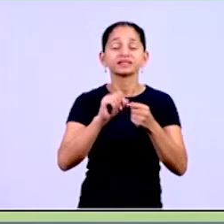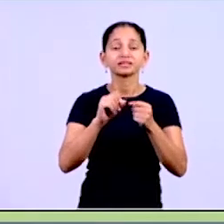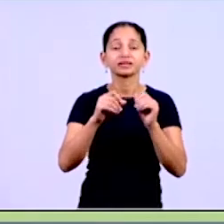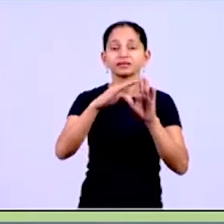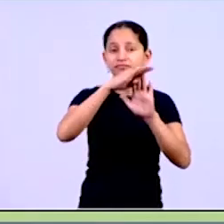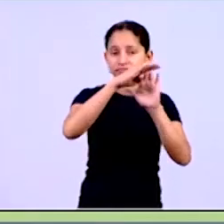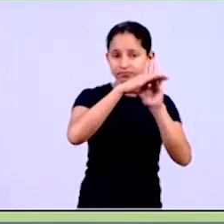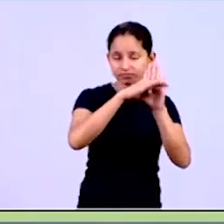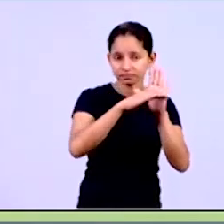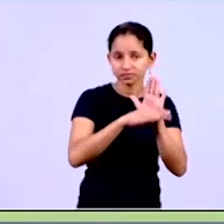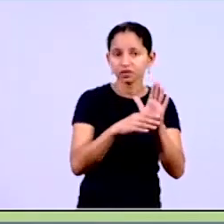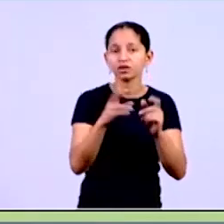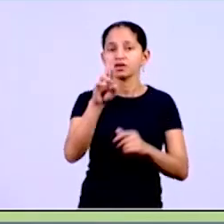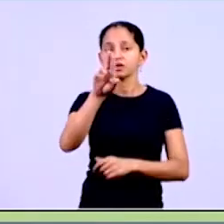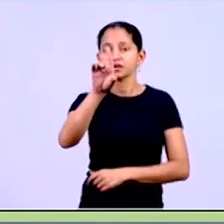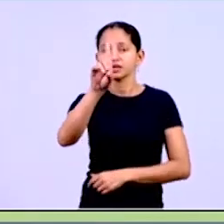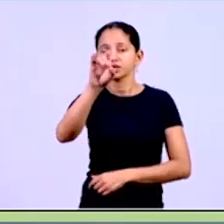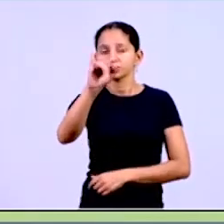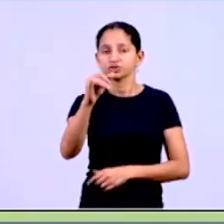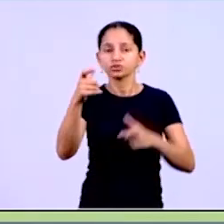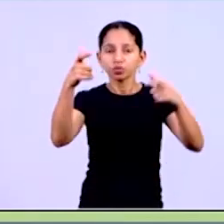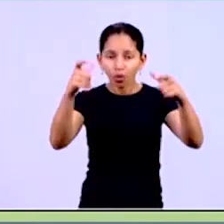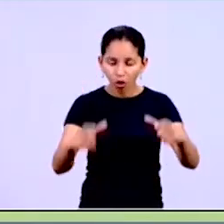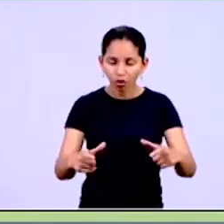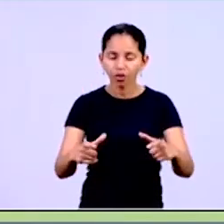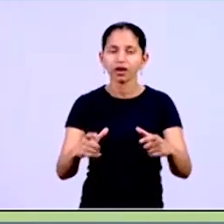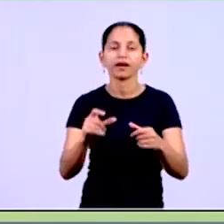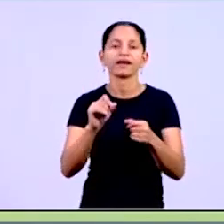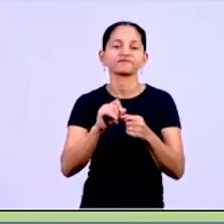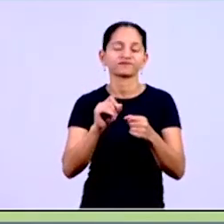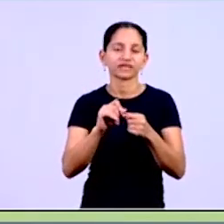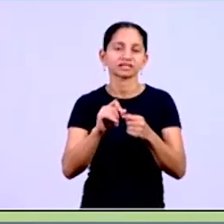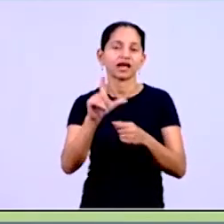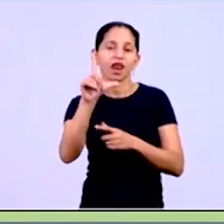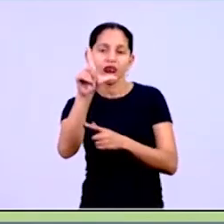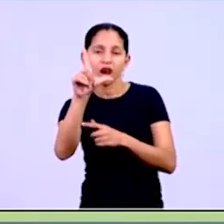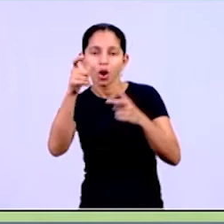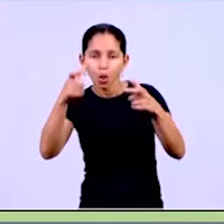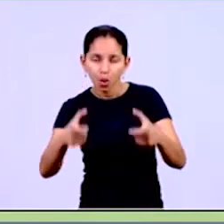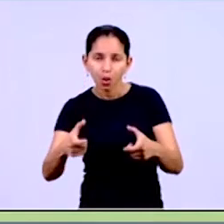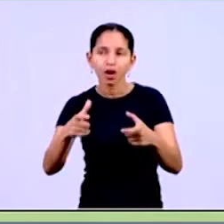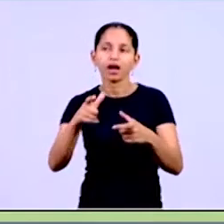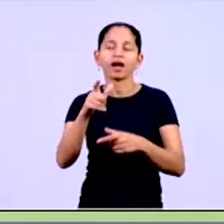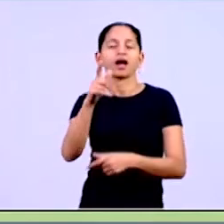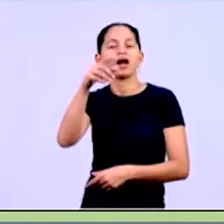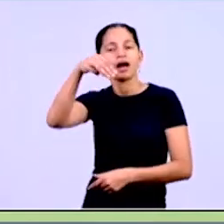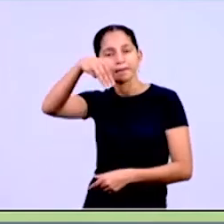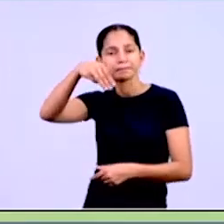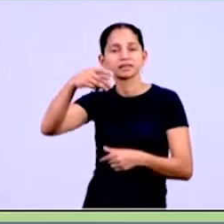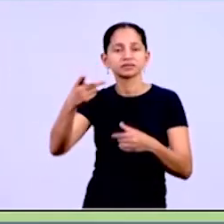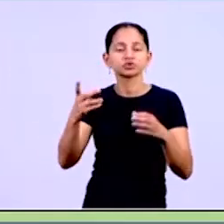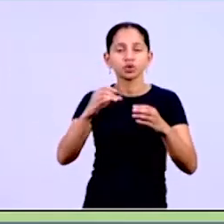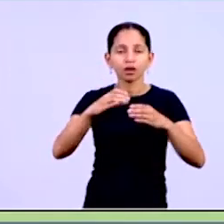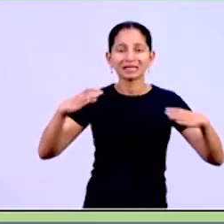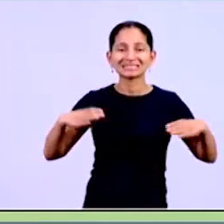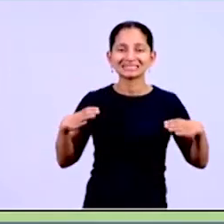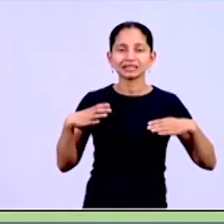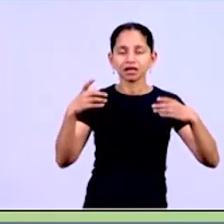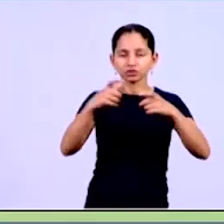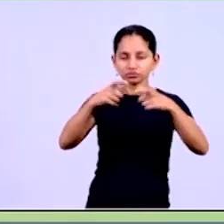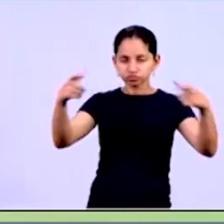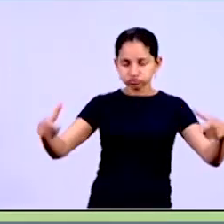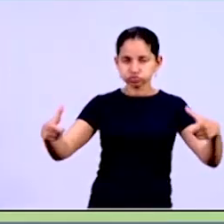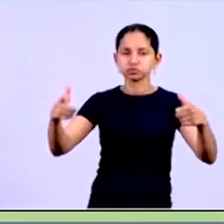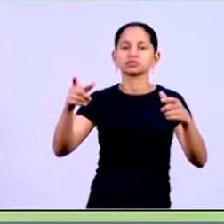classificar nossa rede como uma rede local, uma rede metropolitana, uma rede de grande alcance. Então uma rede pode ser uma LAN